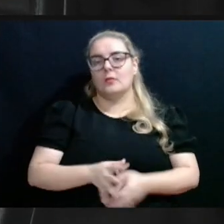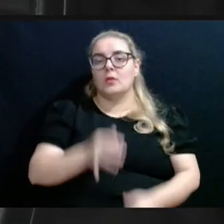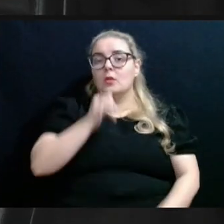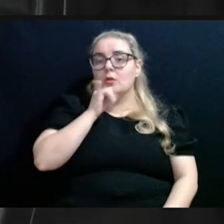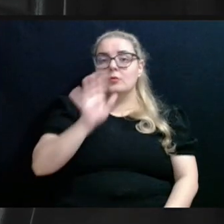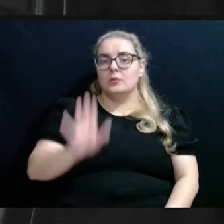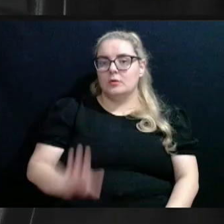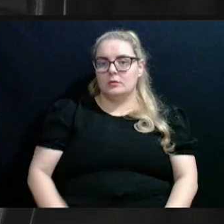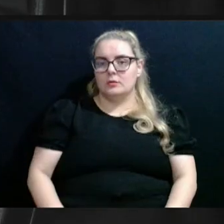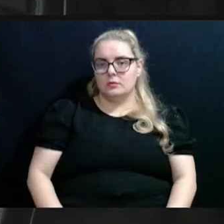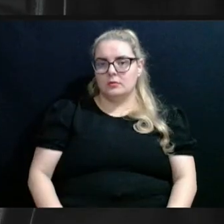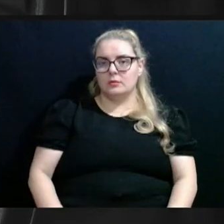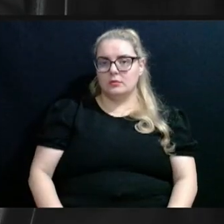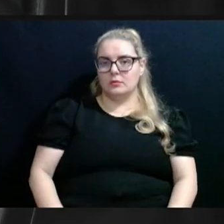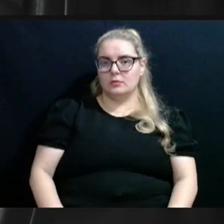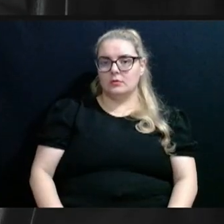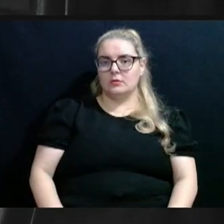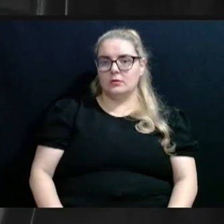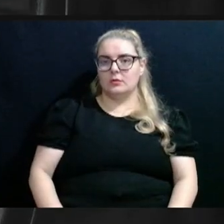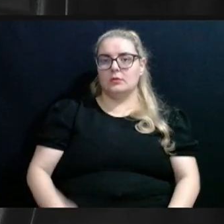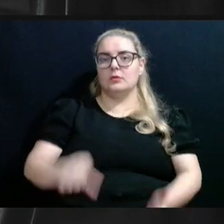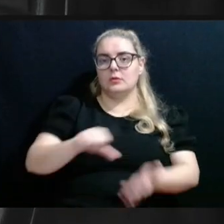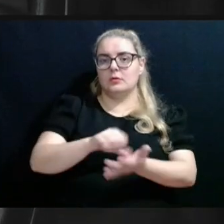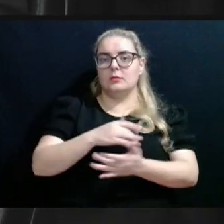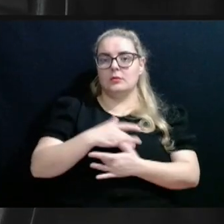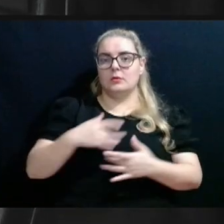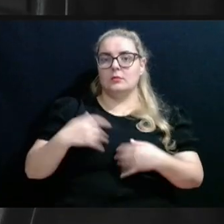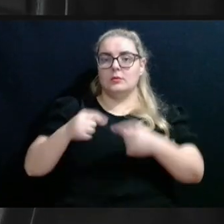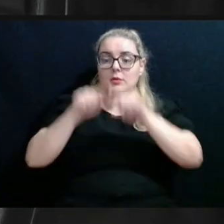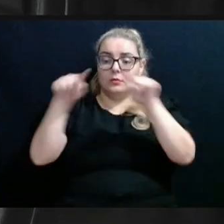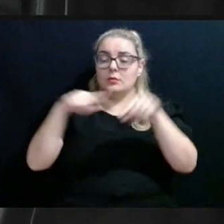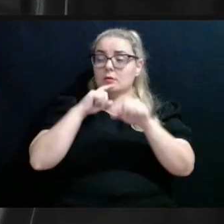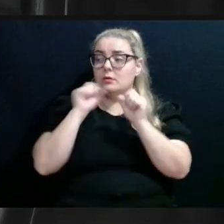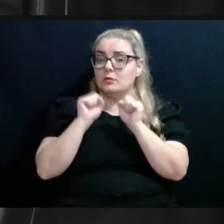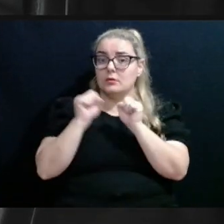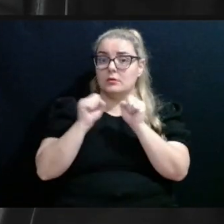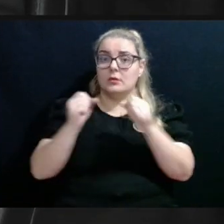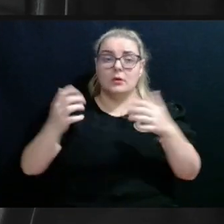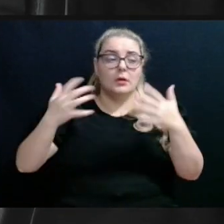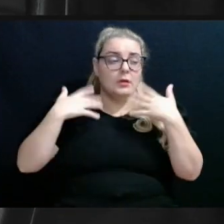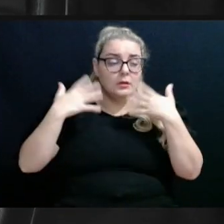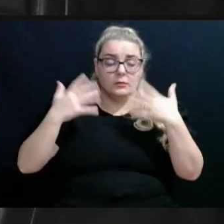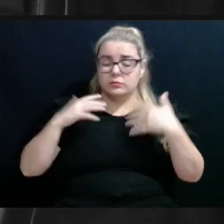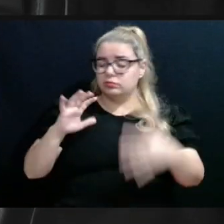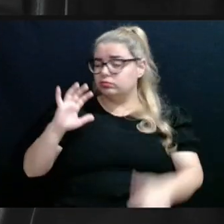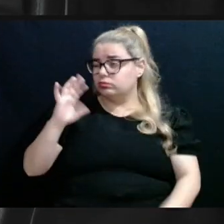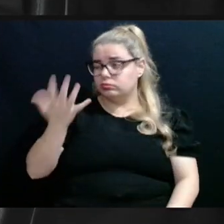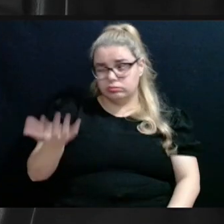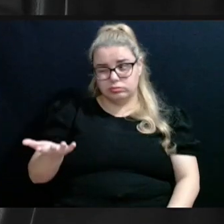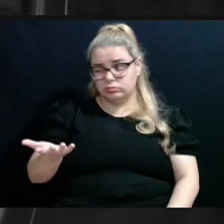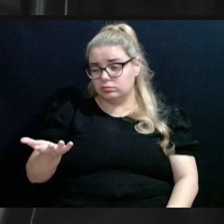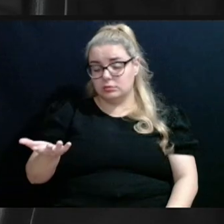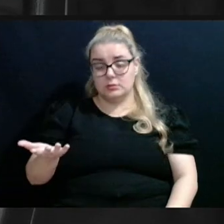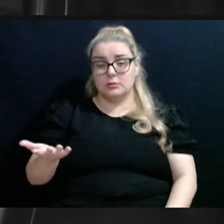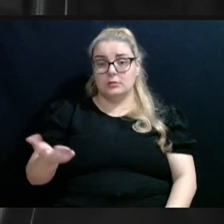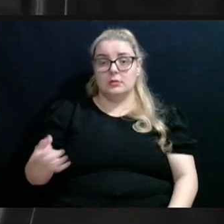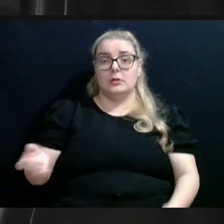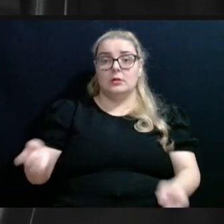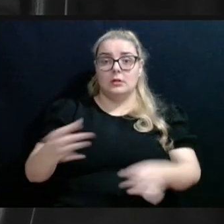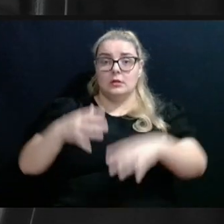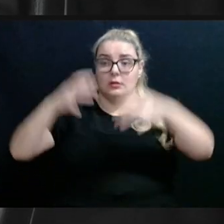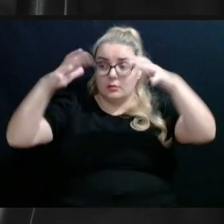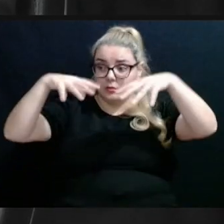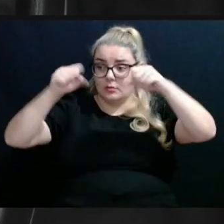vou dar um exemplo simples aqui: tem posto de saúde que necessita de ar-condicionado. Com esse calor que está para acontecer agora, acabou o período das chuvas em março, abril